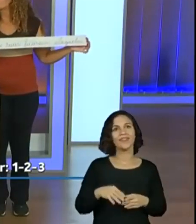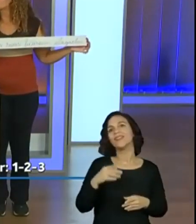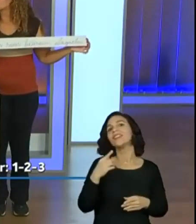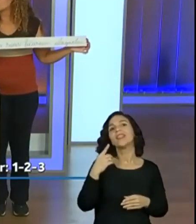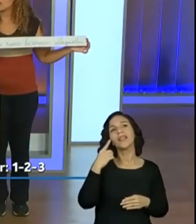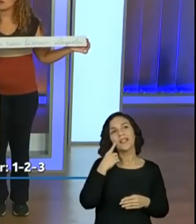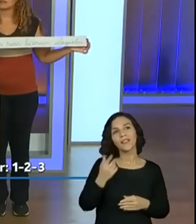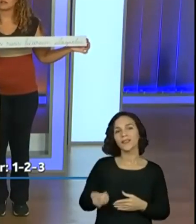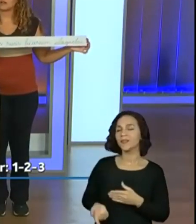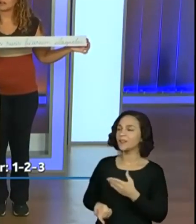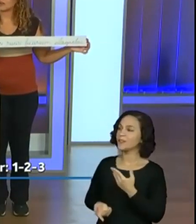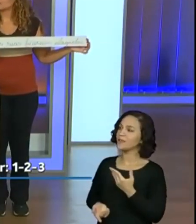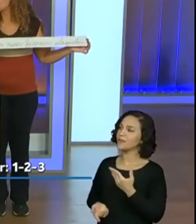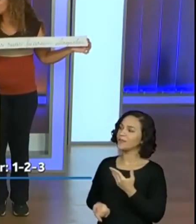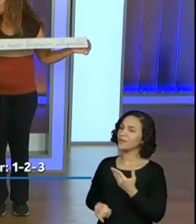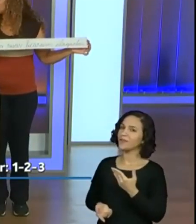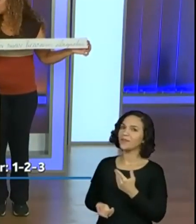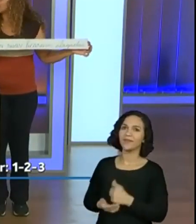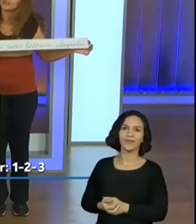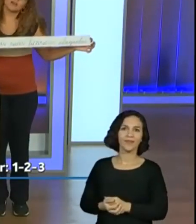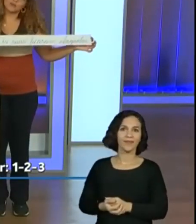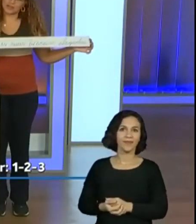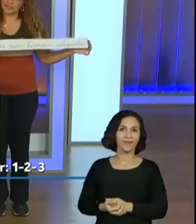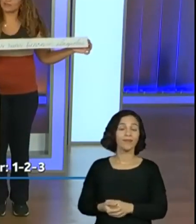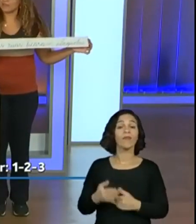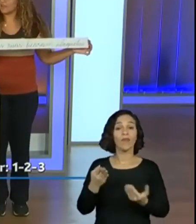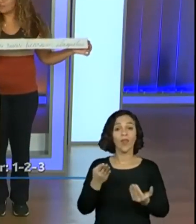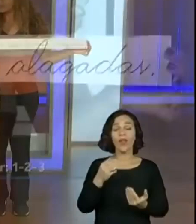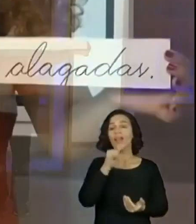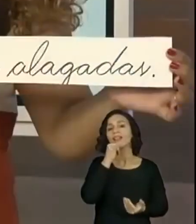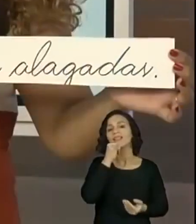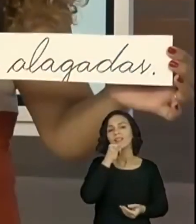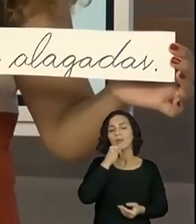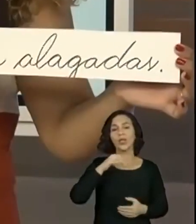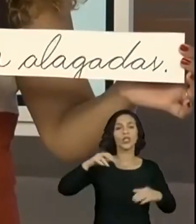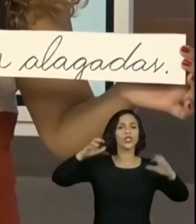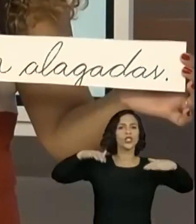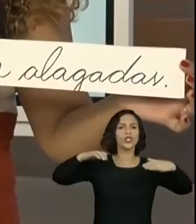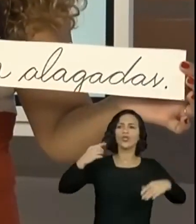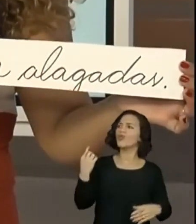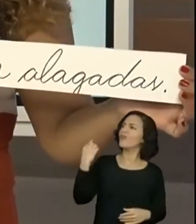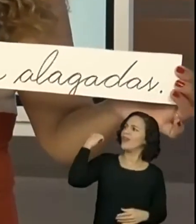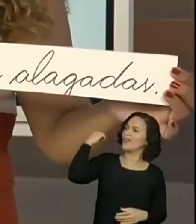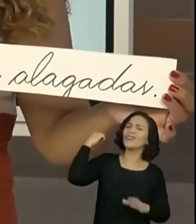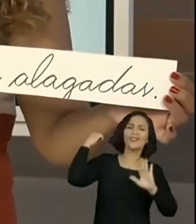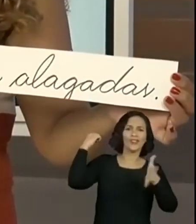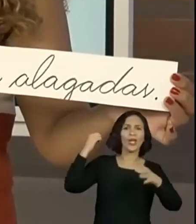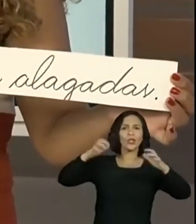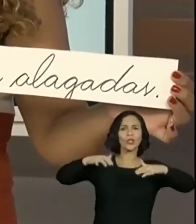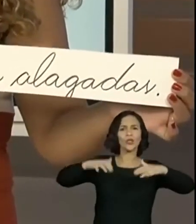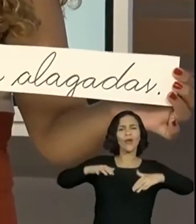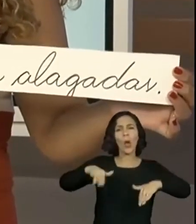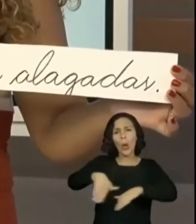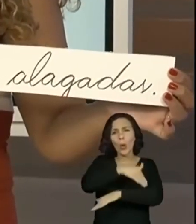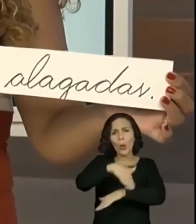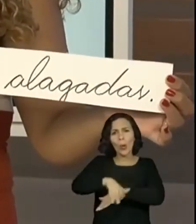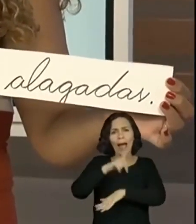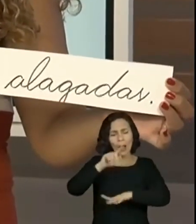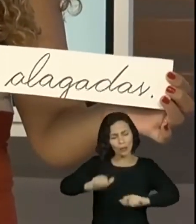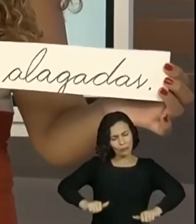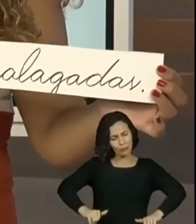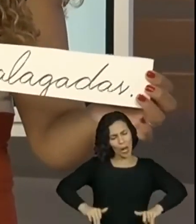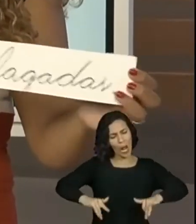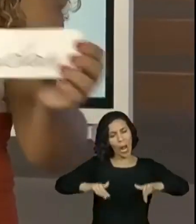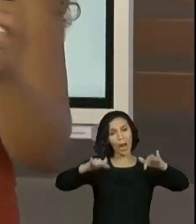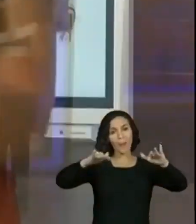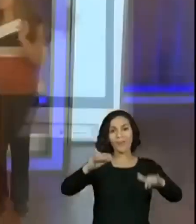colocaram futuro, futuro. Olha, agora com a chuva que deu aquela vez... E aí, o que aconteceu? As ruas ficaram alagadas. Ficaram alagadas.